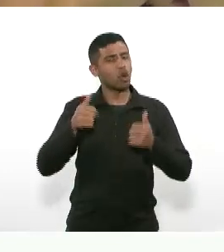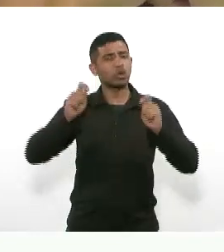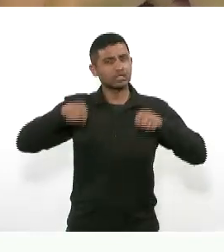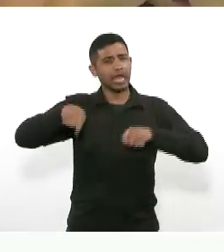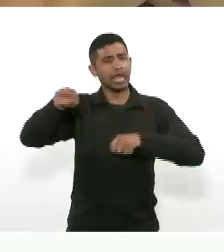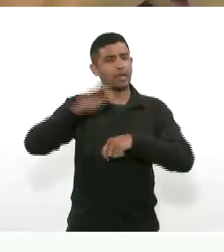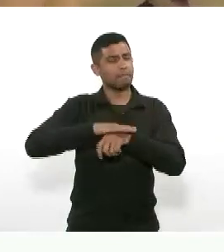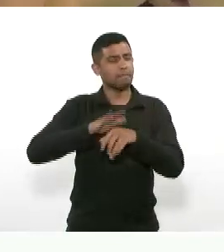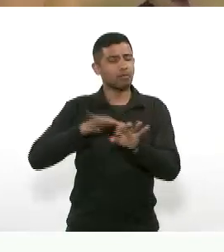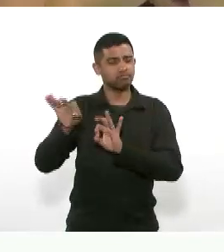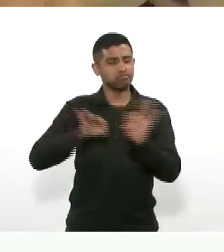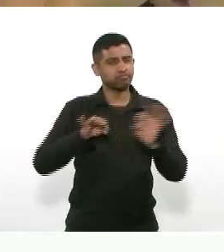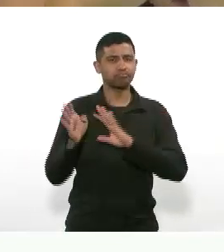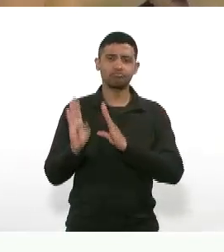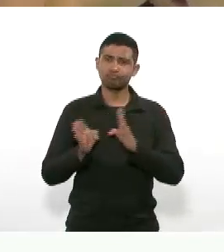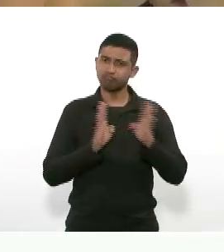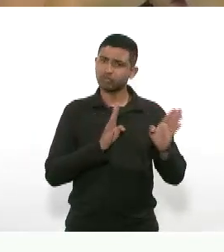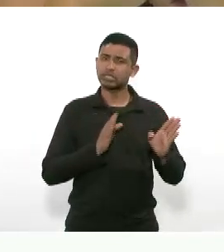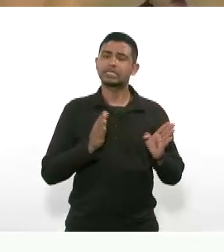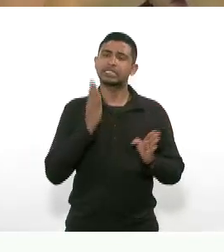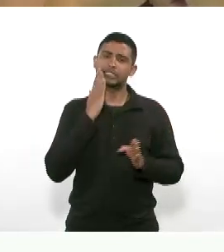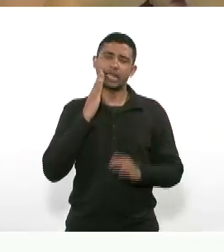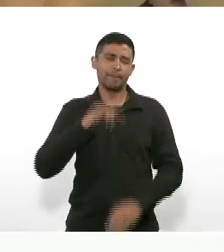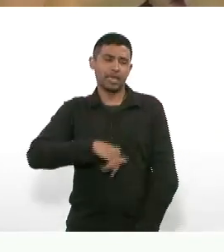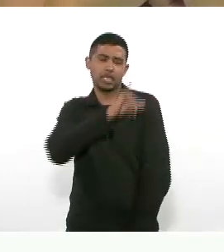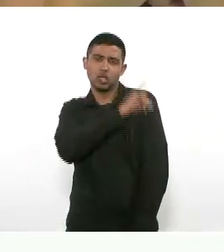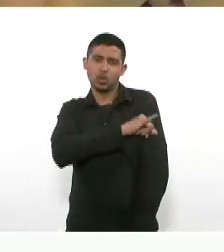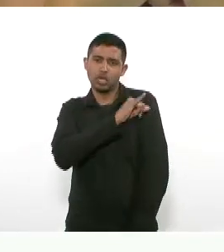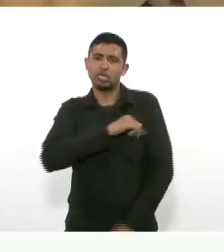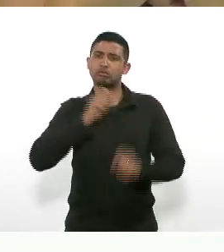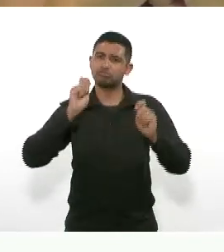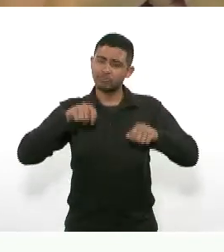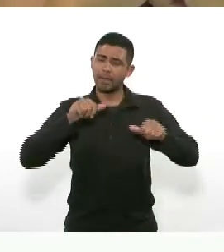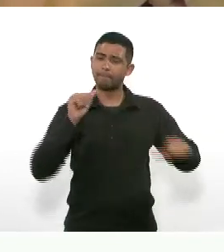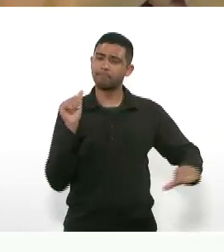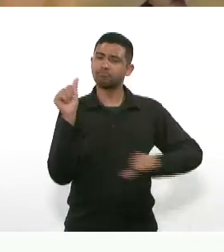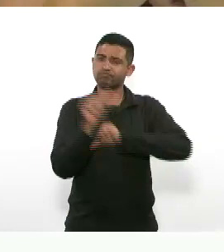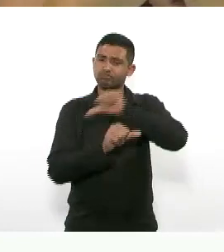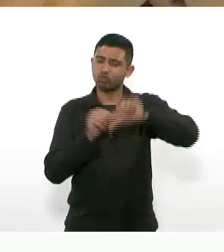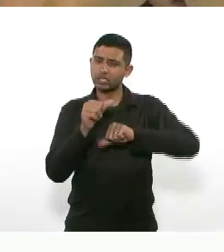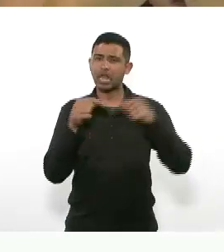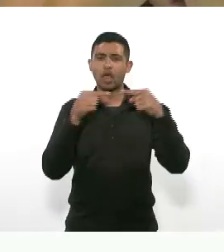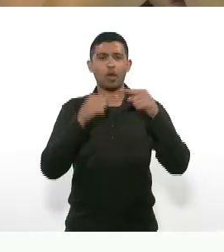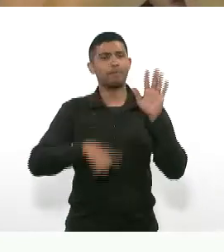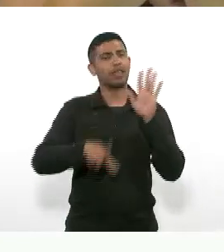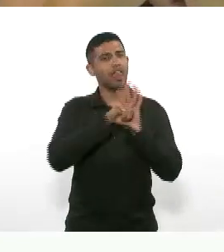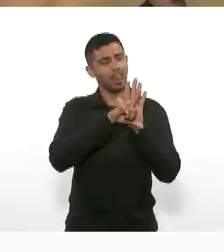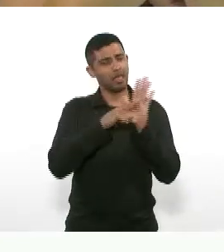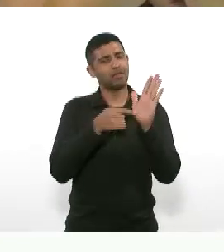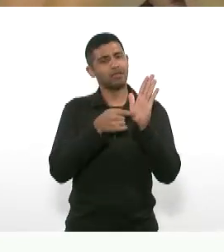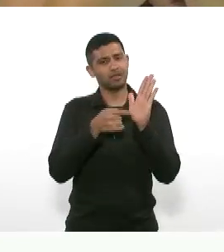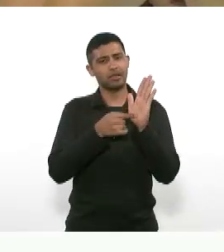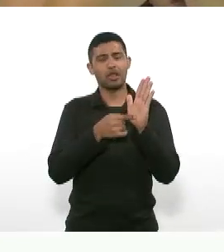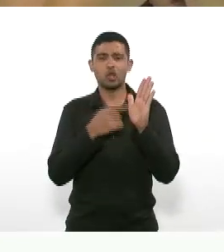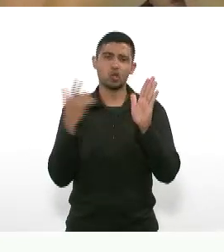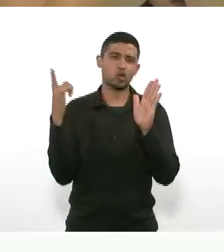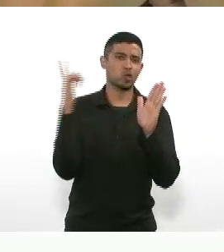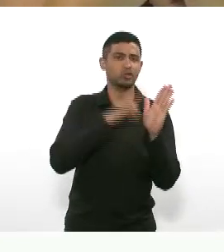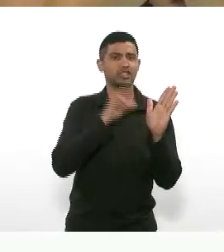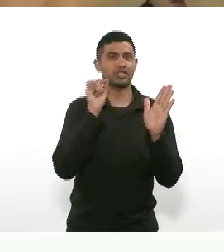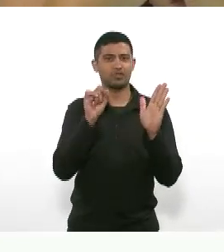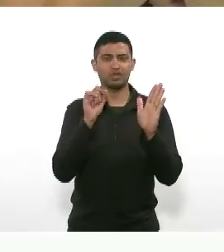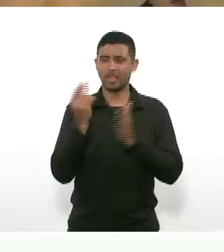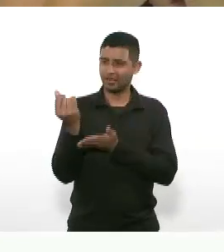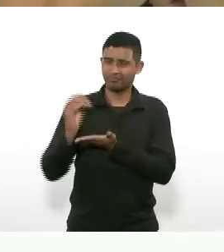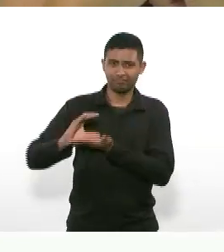isso e ver que o Estado do Rio de Janeiro consiga se enquadrar nos requisitos legais para poder fazer frente ao recebimento